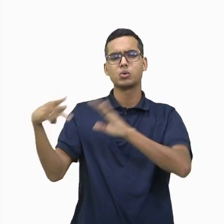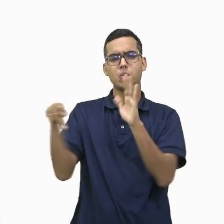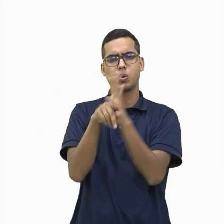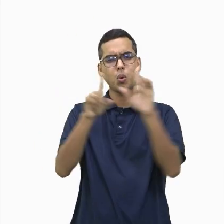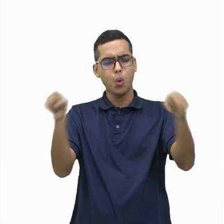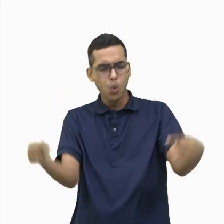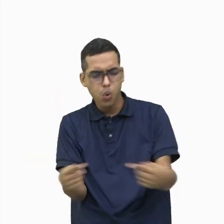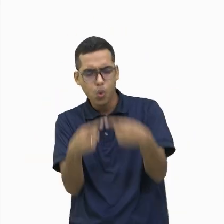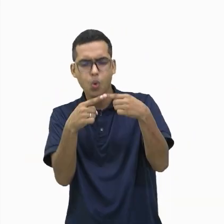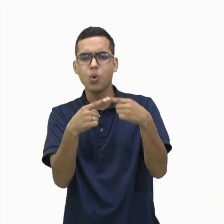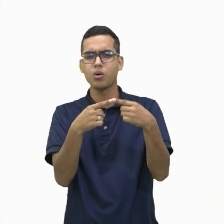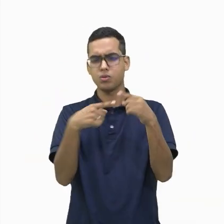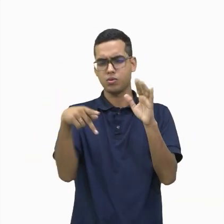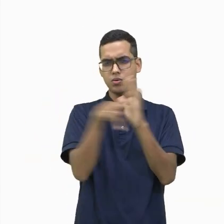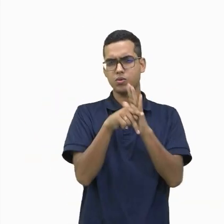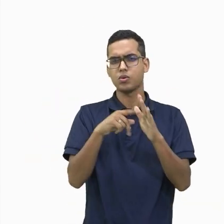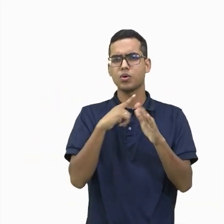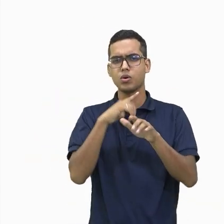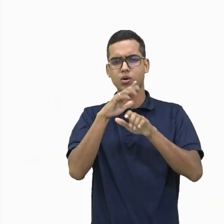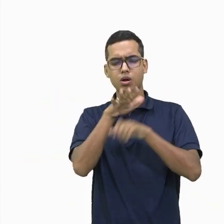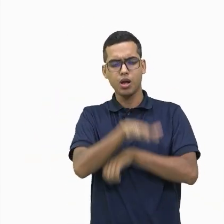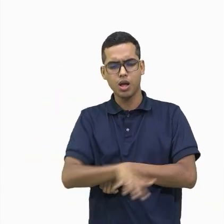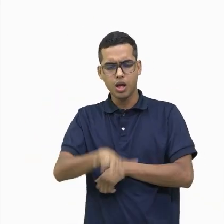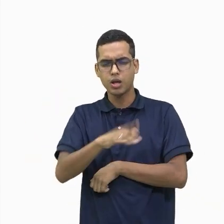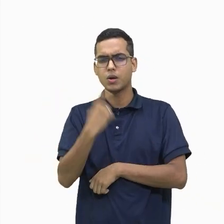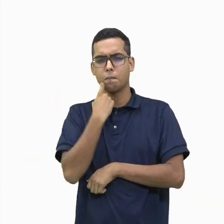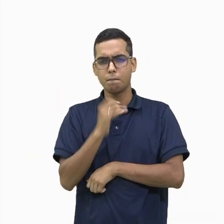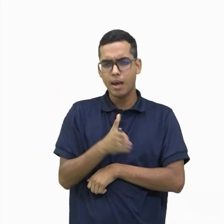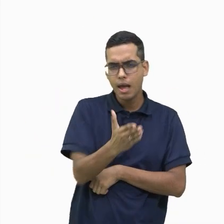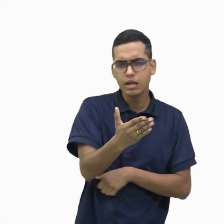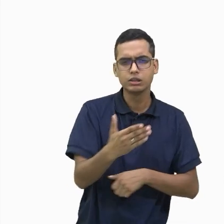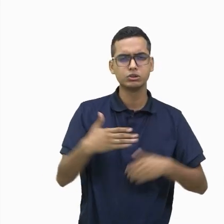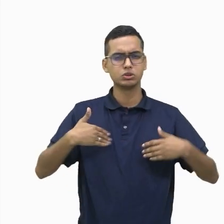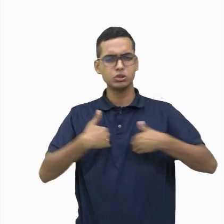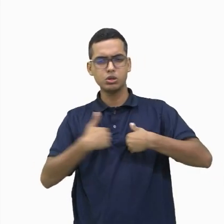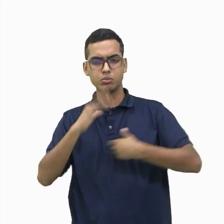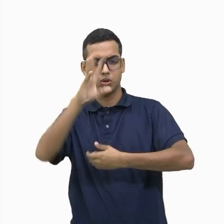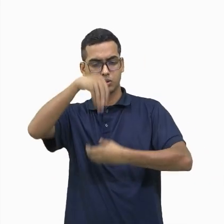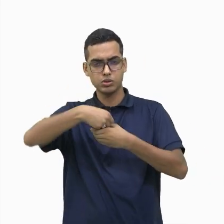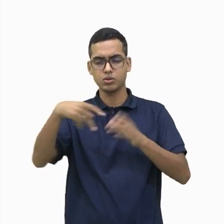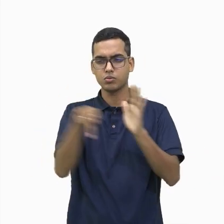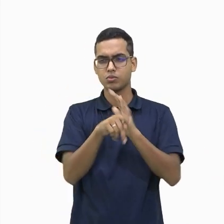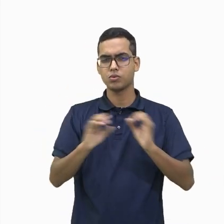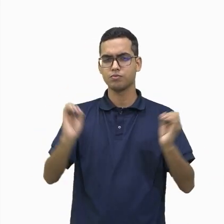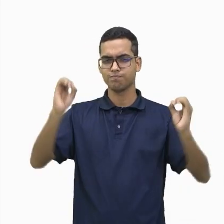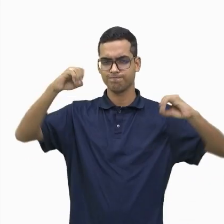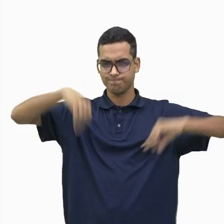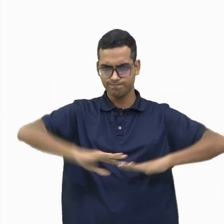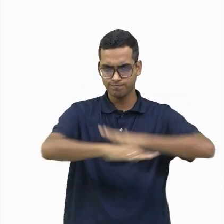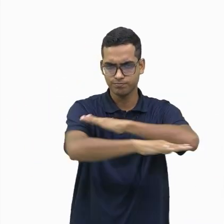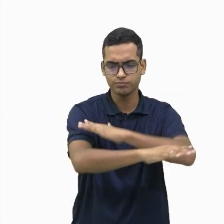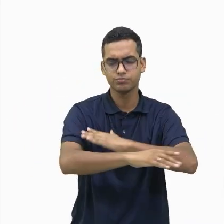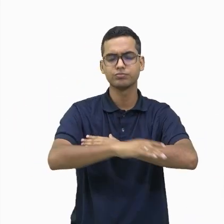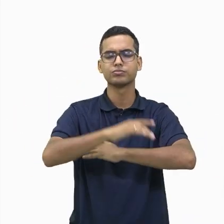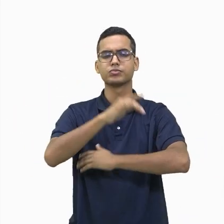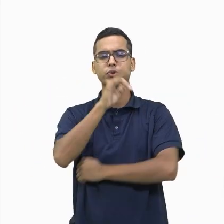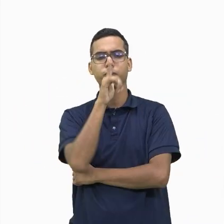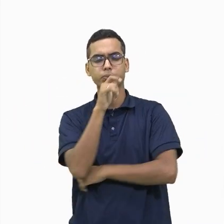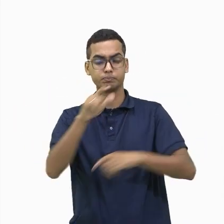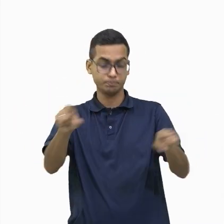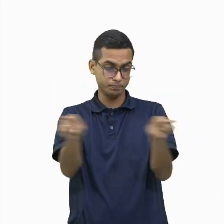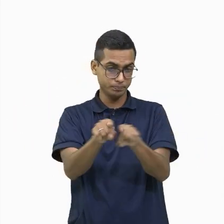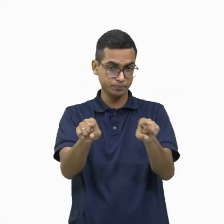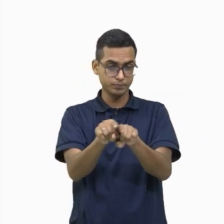a conhecida Amazônia Azul. Então, tanto na Venezuela quanto no Brasil, vai ter destaque principalmente aí com